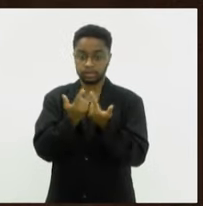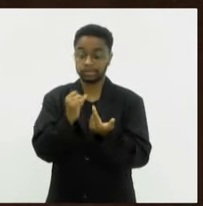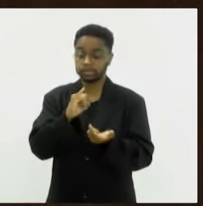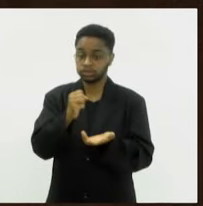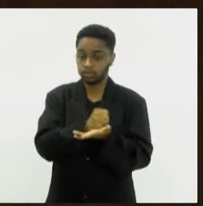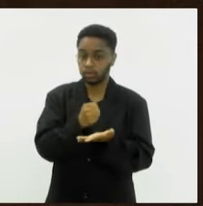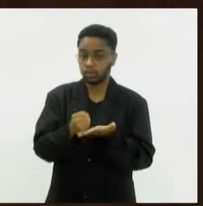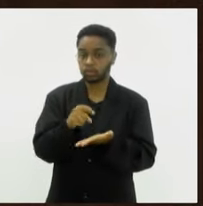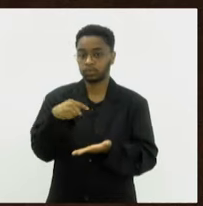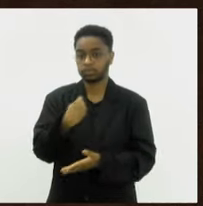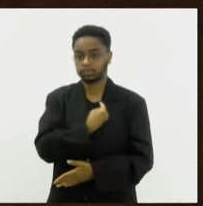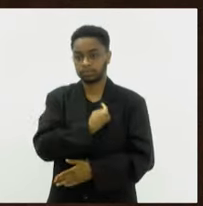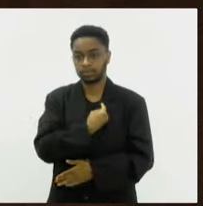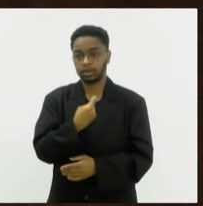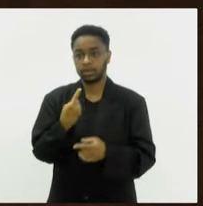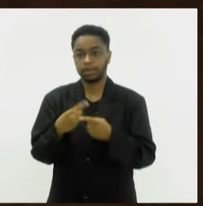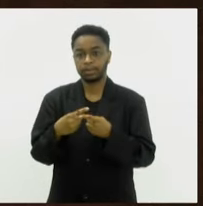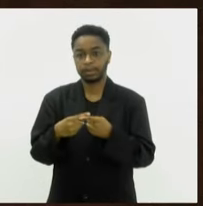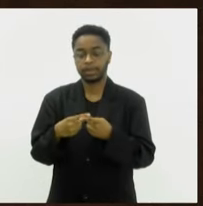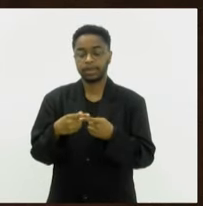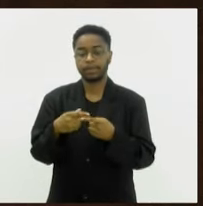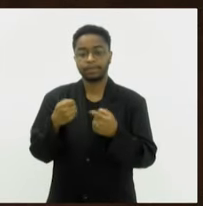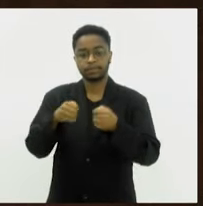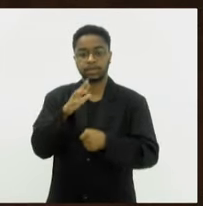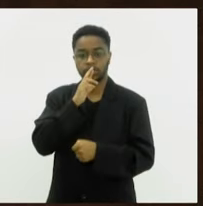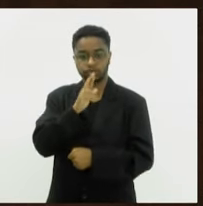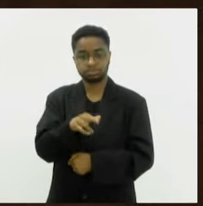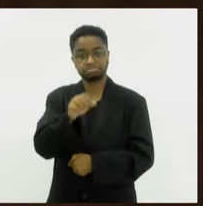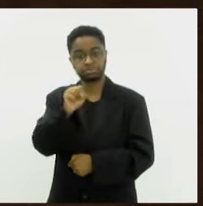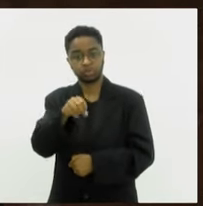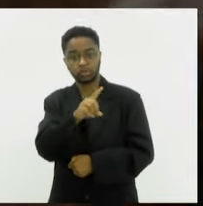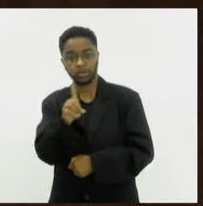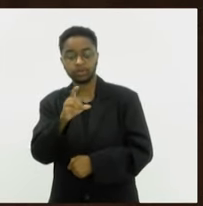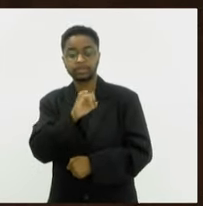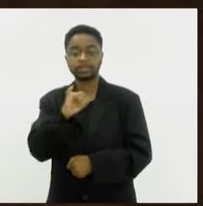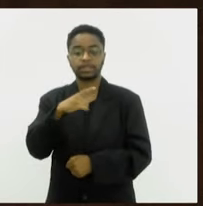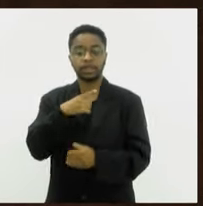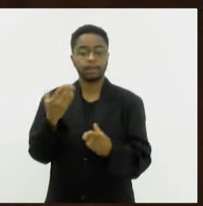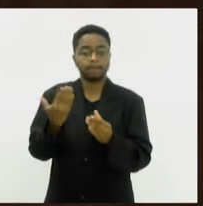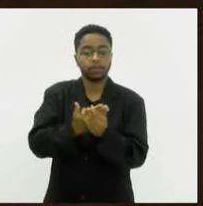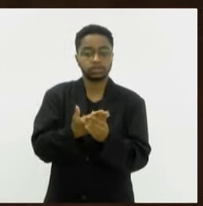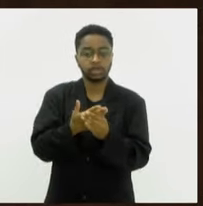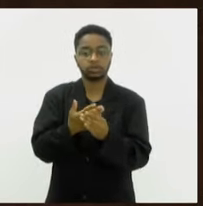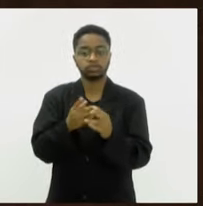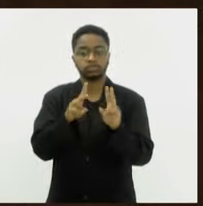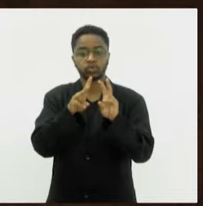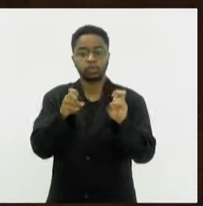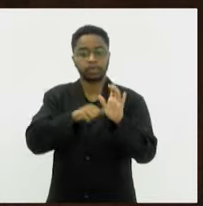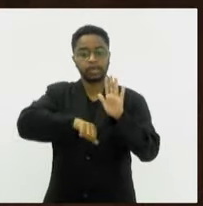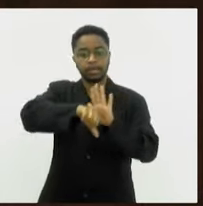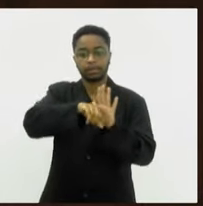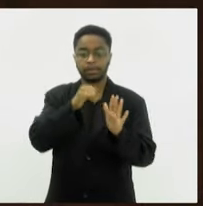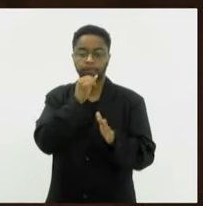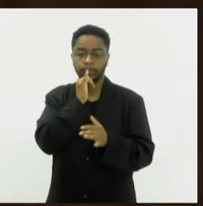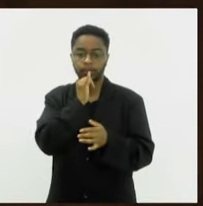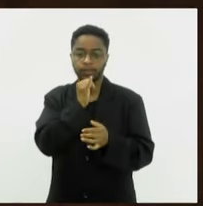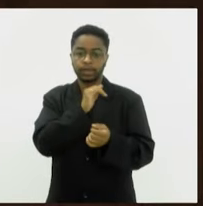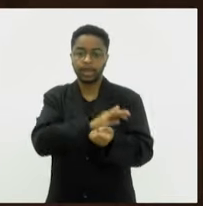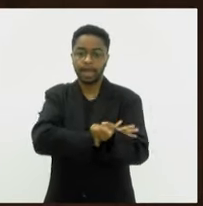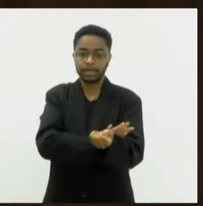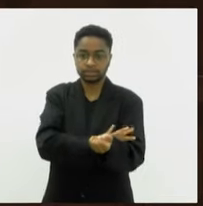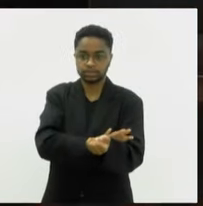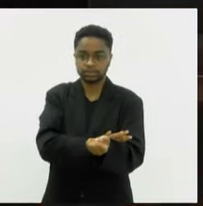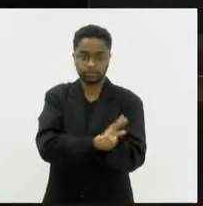olha, se sim, eu respondo ou não, tem inquérito ou não, de crimes como, por exemplo, racismo. Conclua,